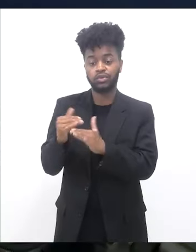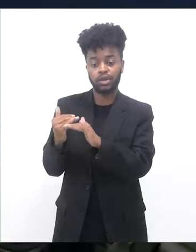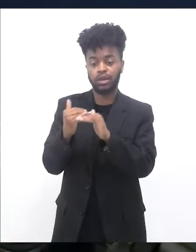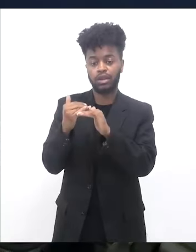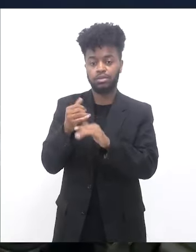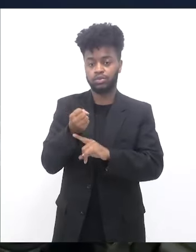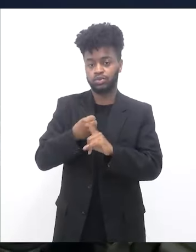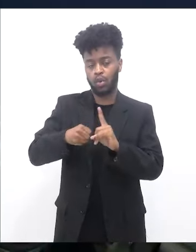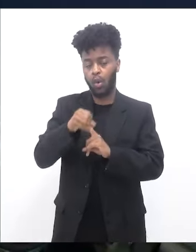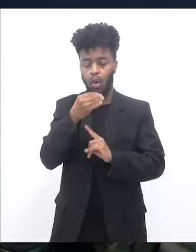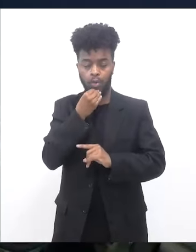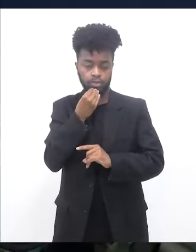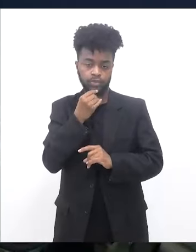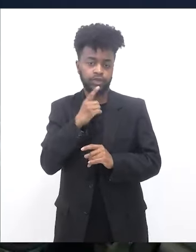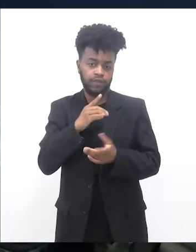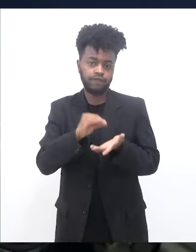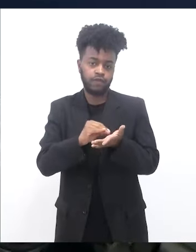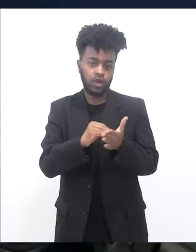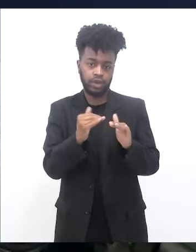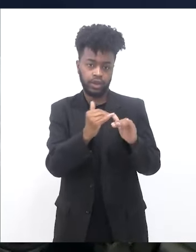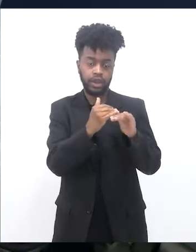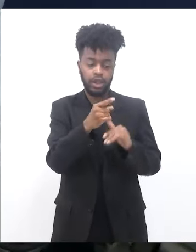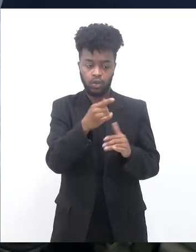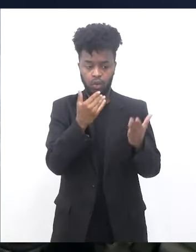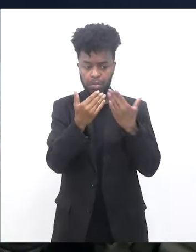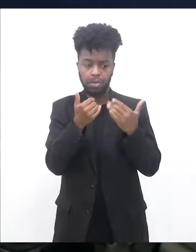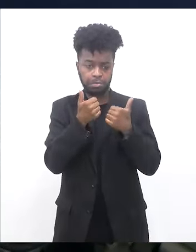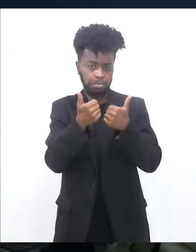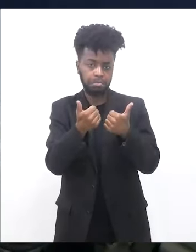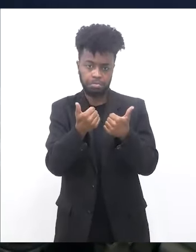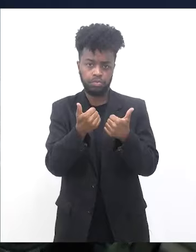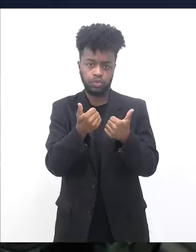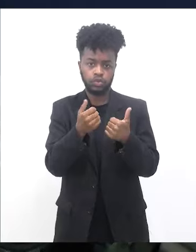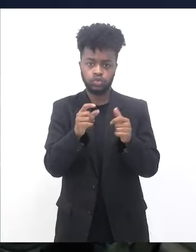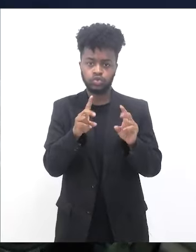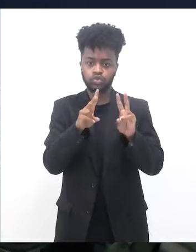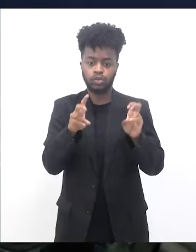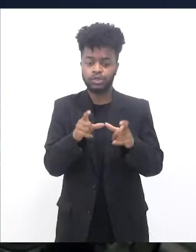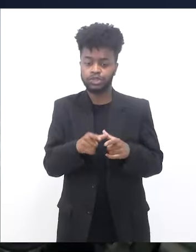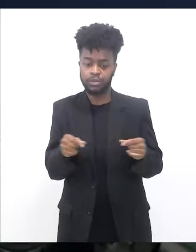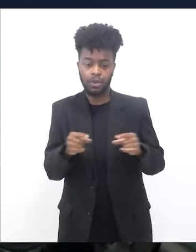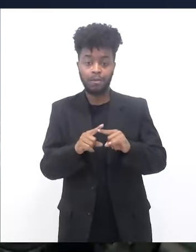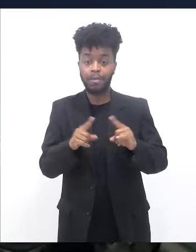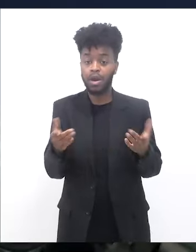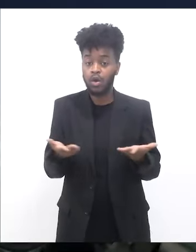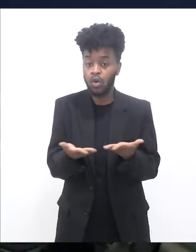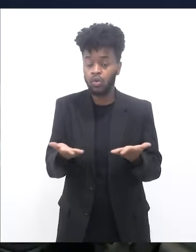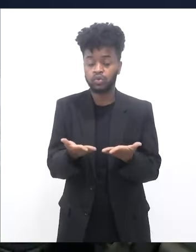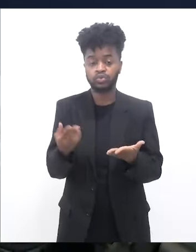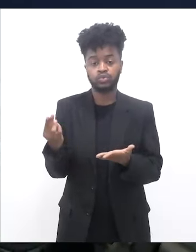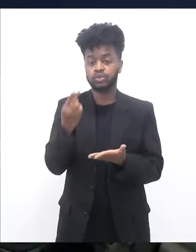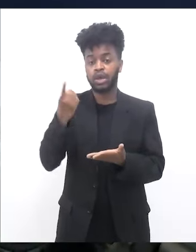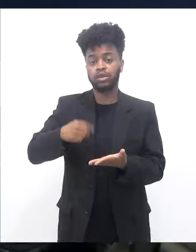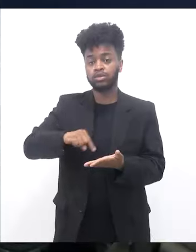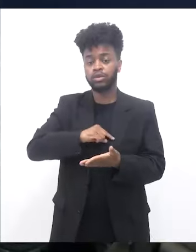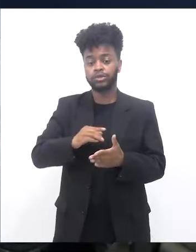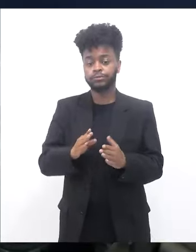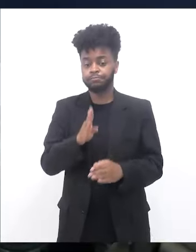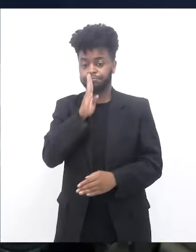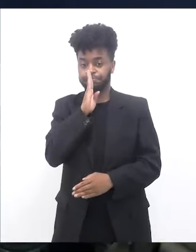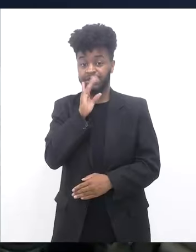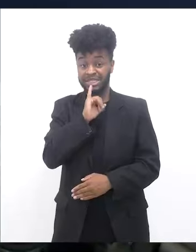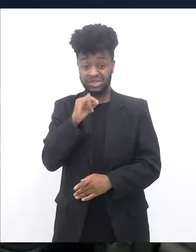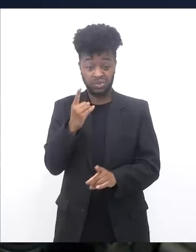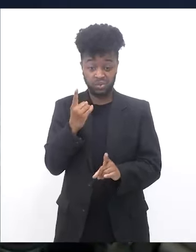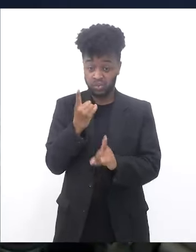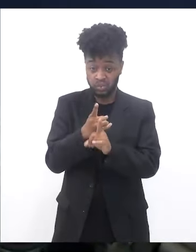Existe um desequilíbrio, óbvio. A comparação dela é muito boa com o Japão, né? Mas hoje não dá pra gente se furtar, eu sempre falo isso aqui, porque se a gente não identificar